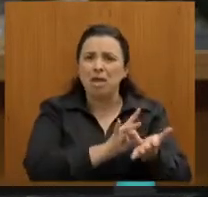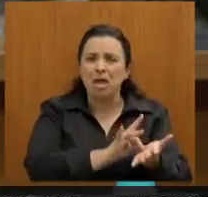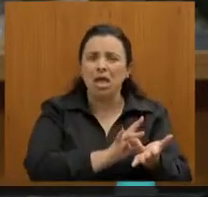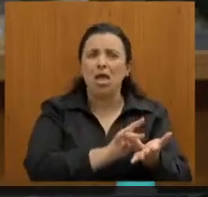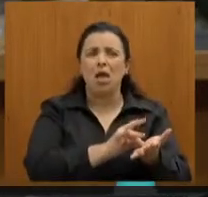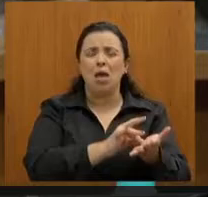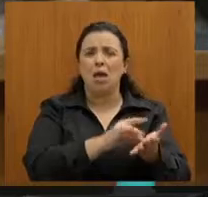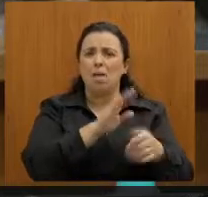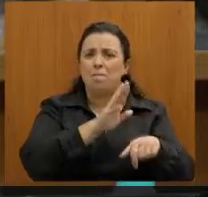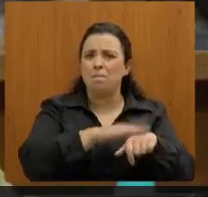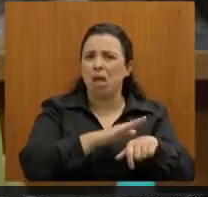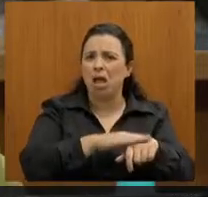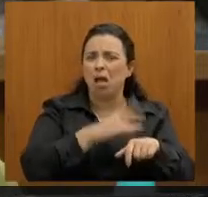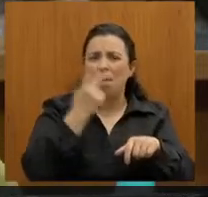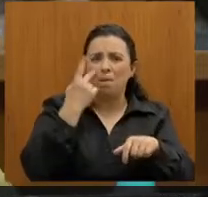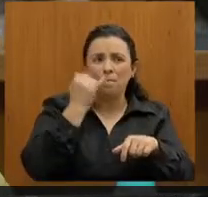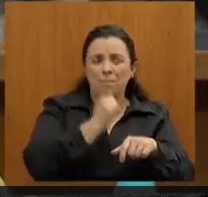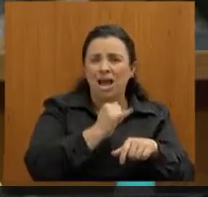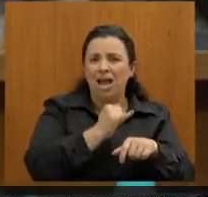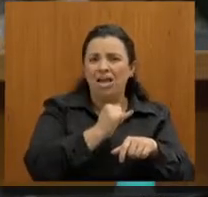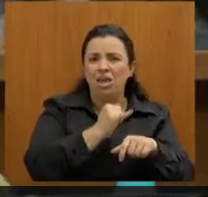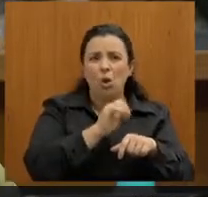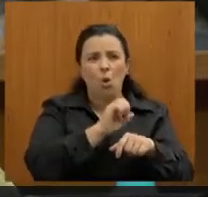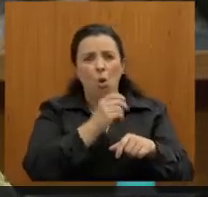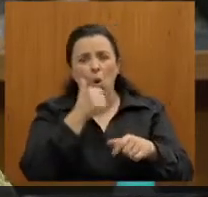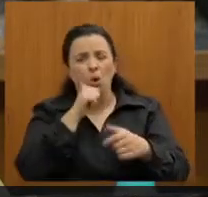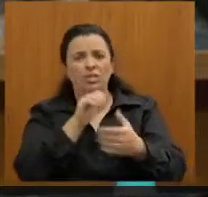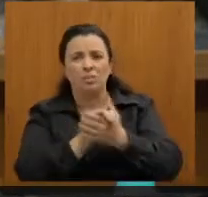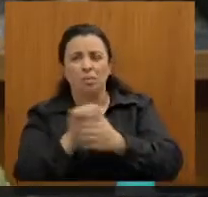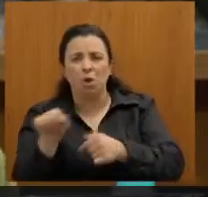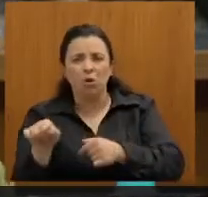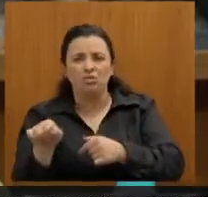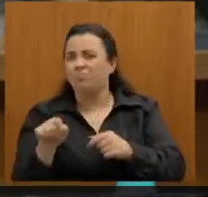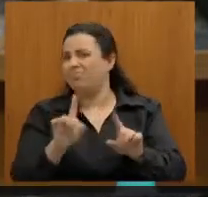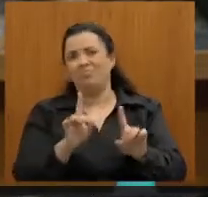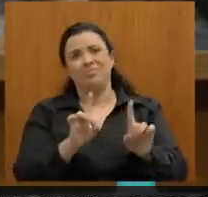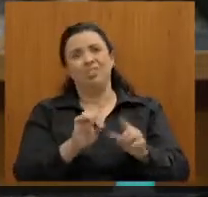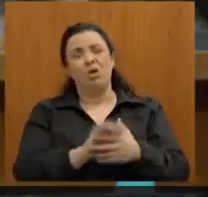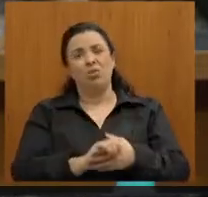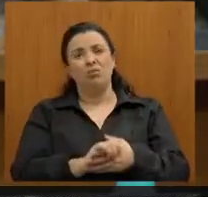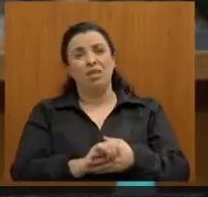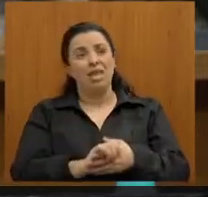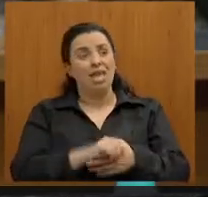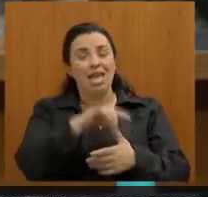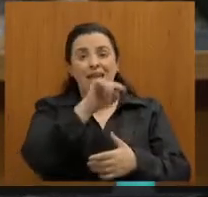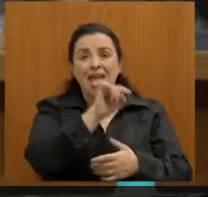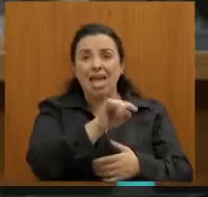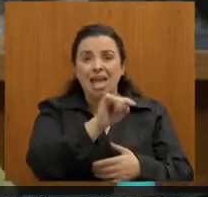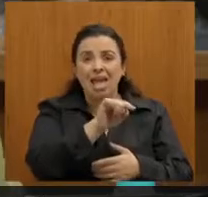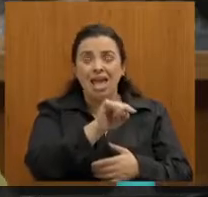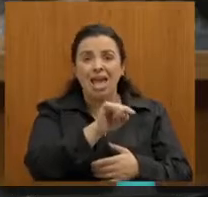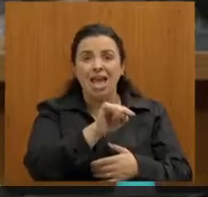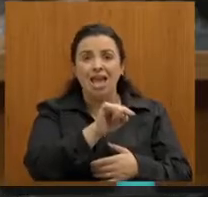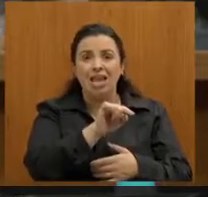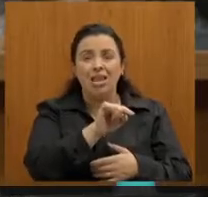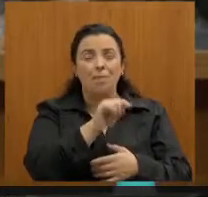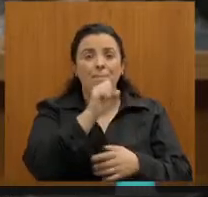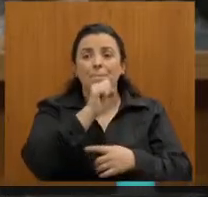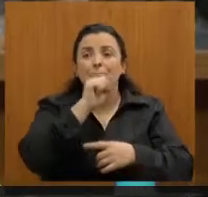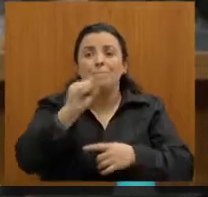mulher é porque o que de mais importante aquelas crianças tinham ele matou a